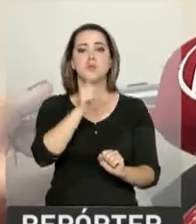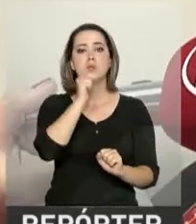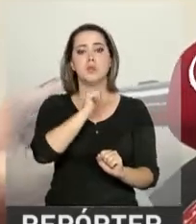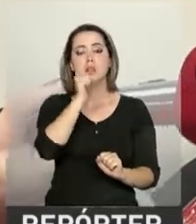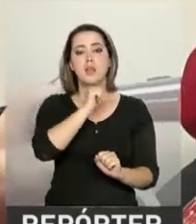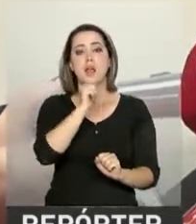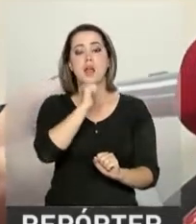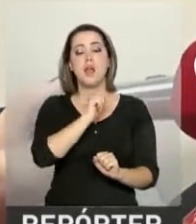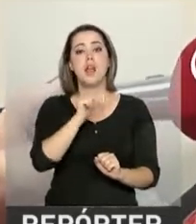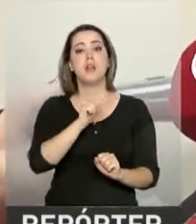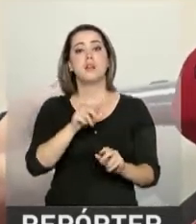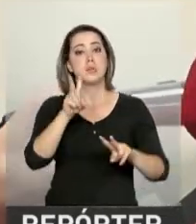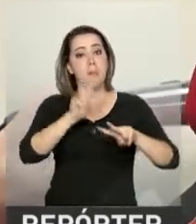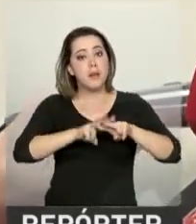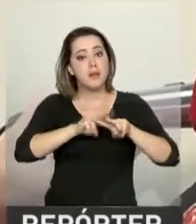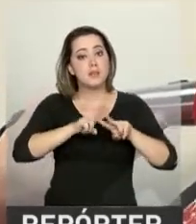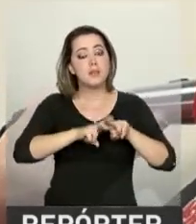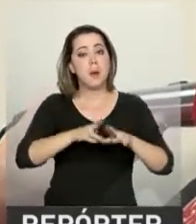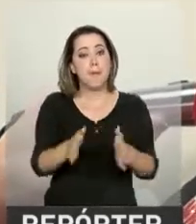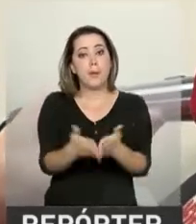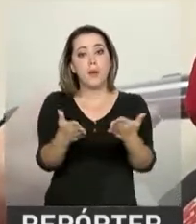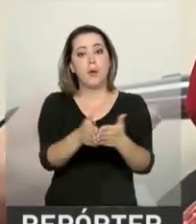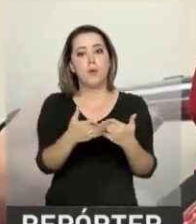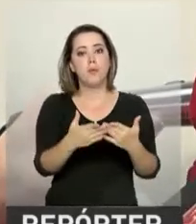pobres da periferia porque a lei é igual para todos